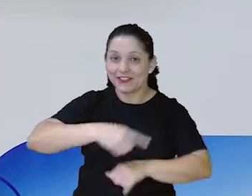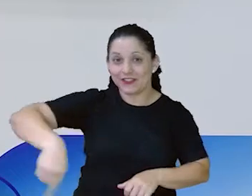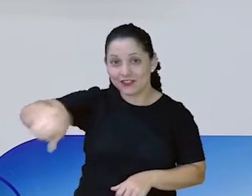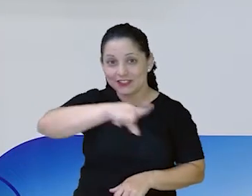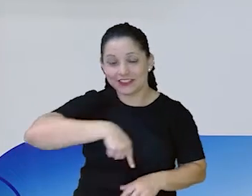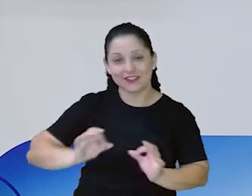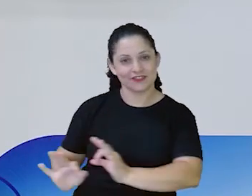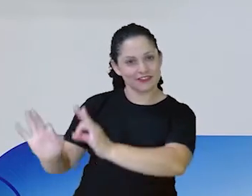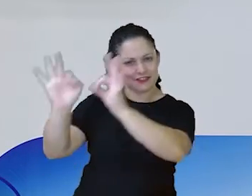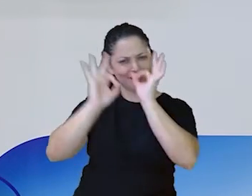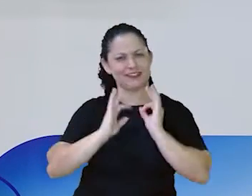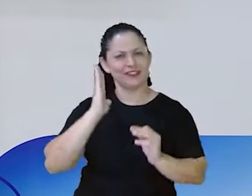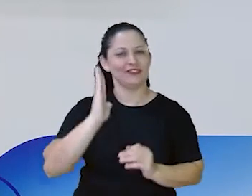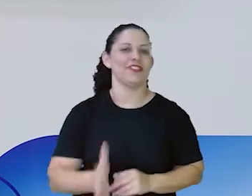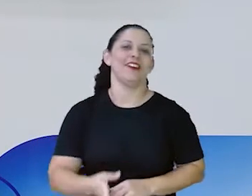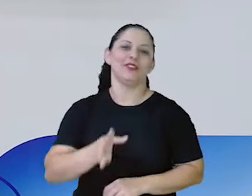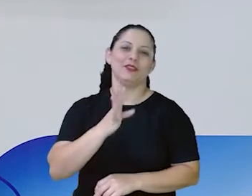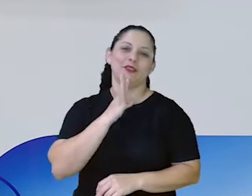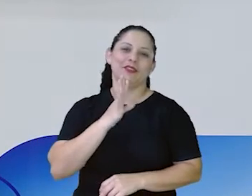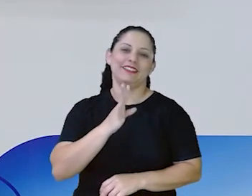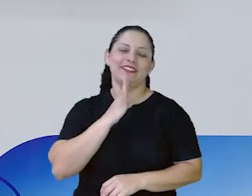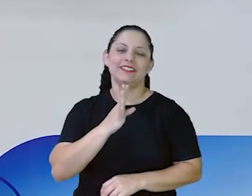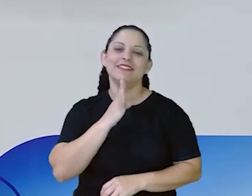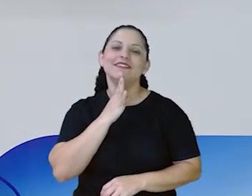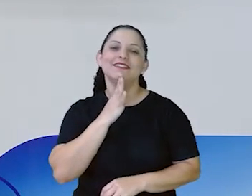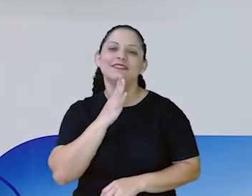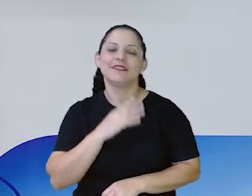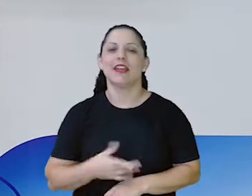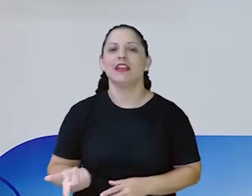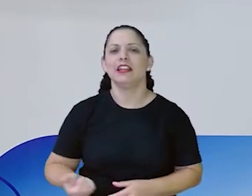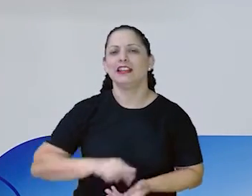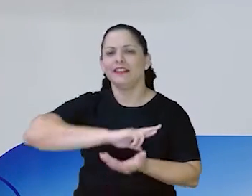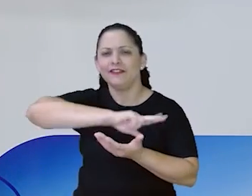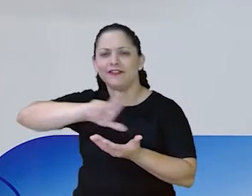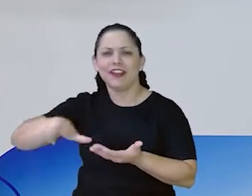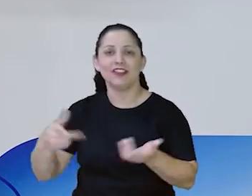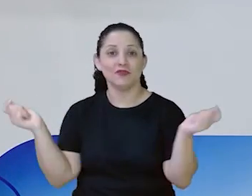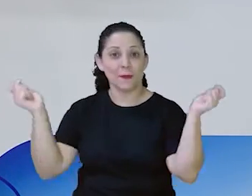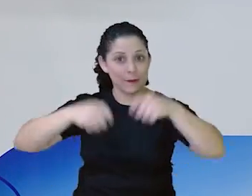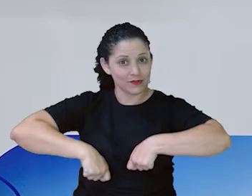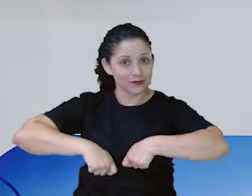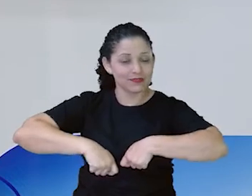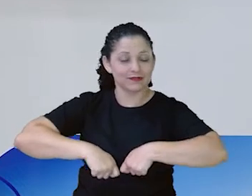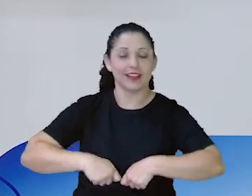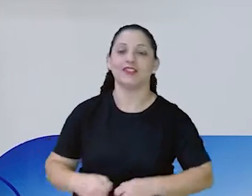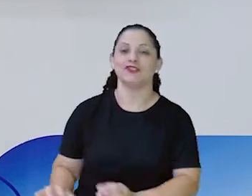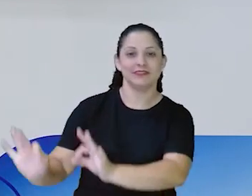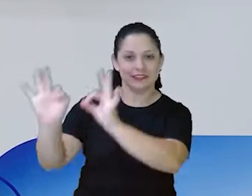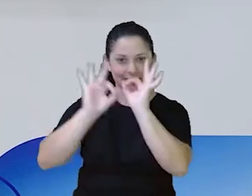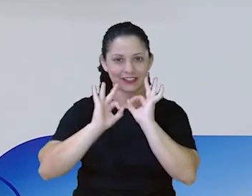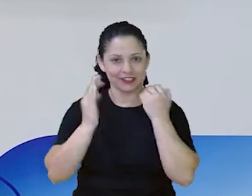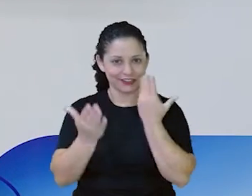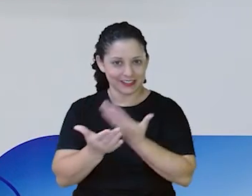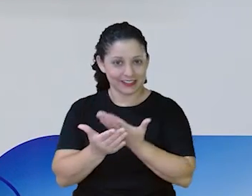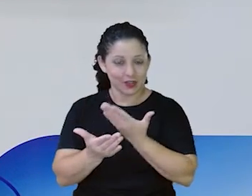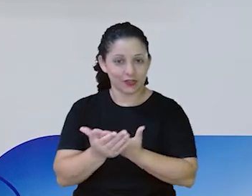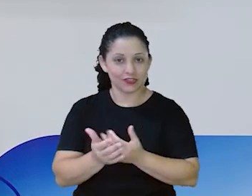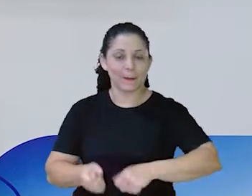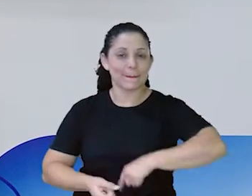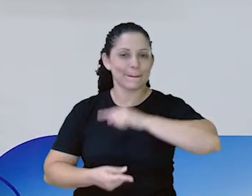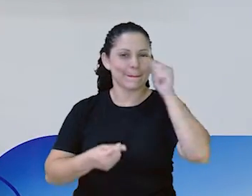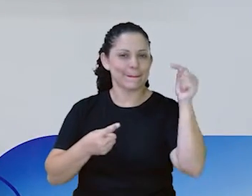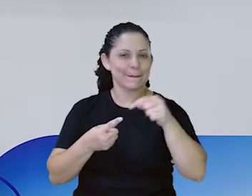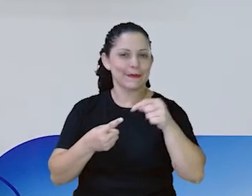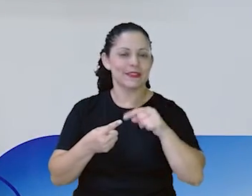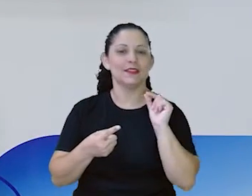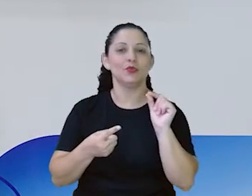nossa aula já sabe, são as possibilidades que vocês têm de acompanhar as nossas aulas. A primeira delas,